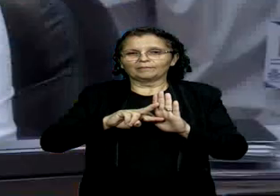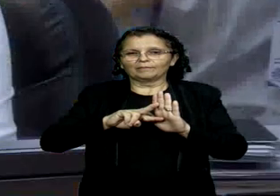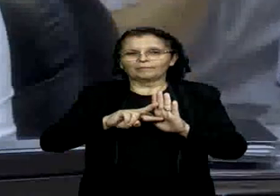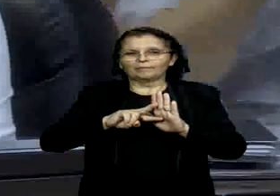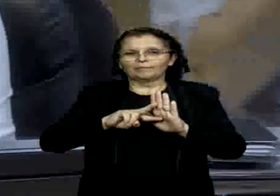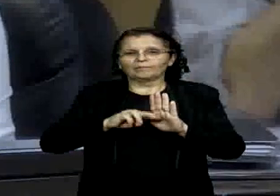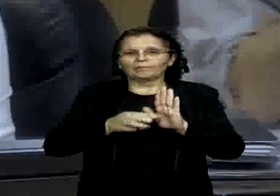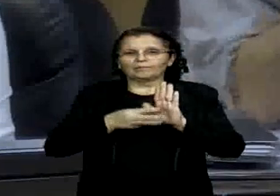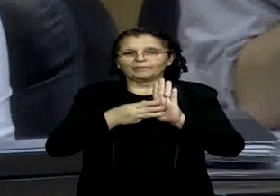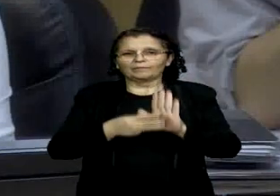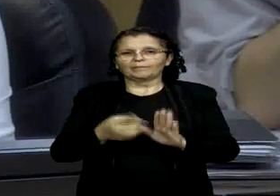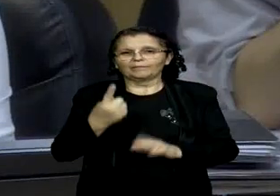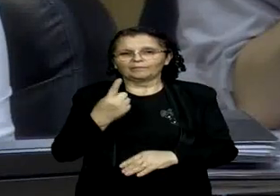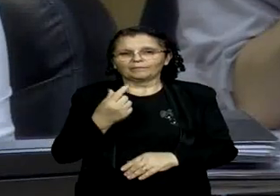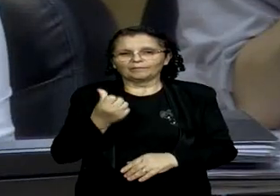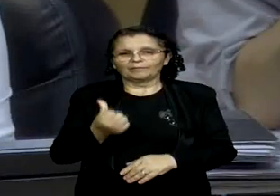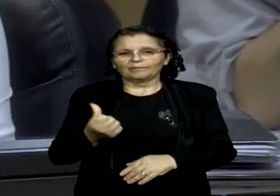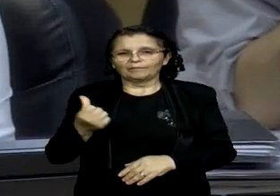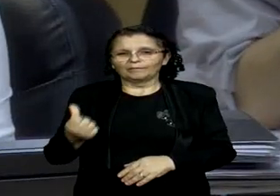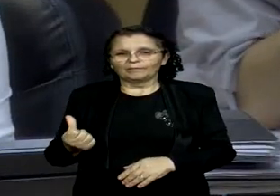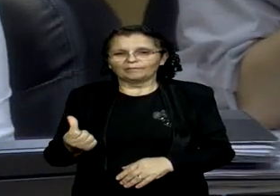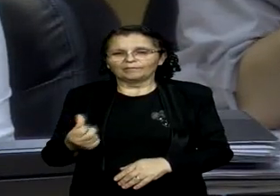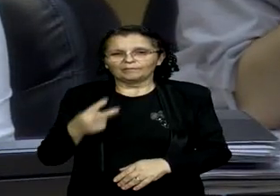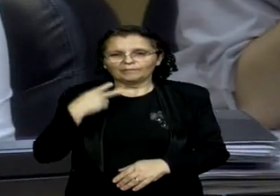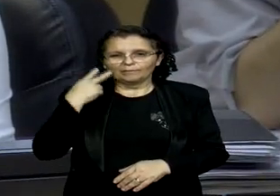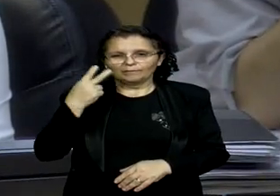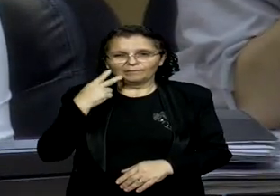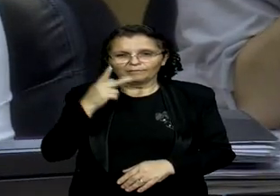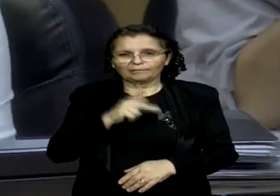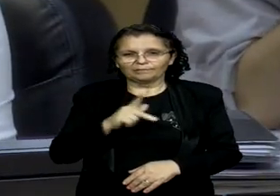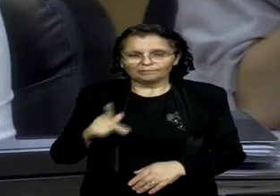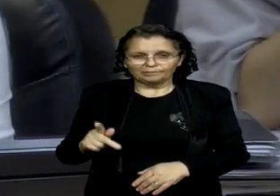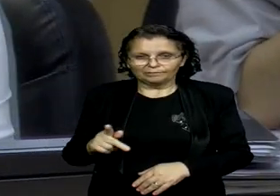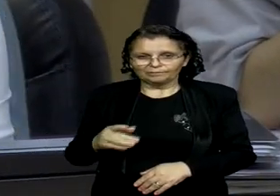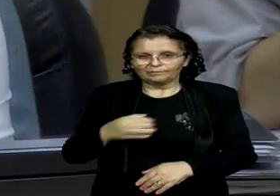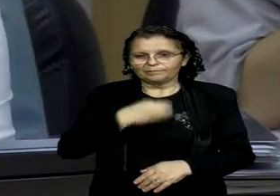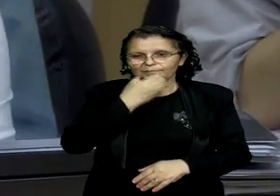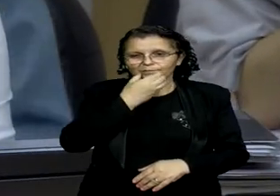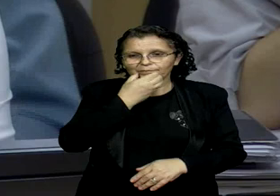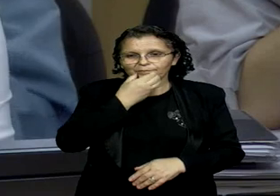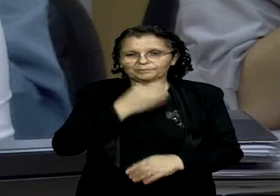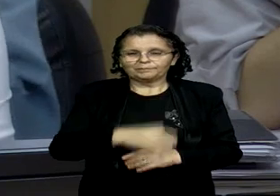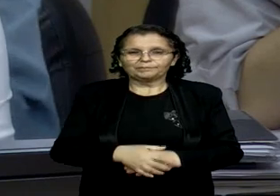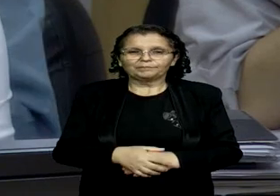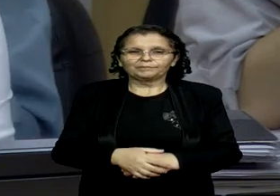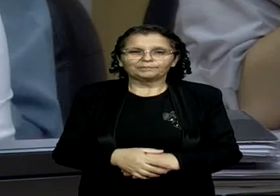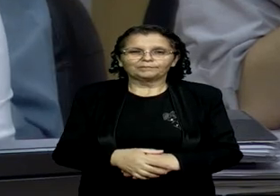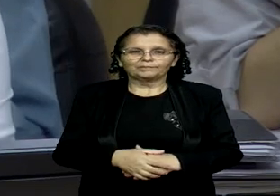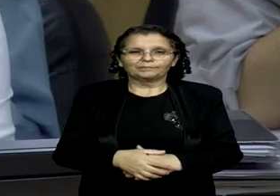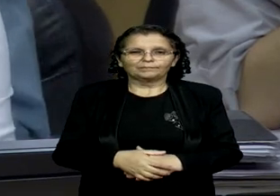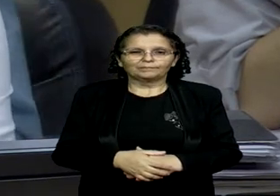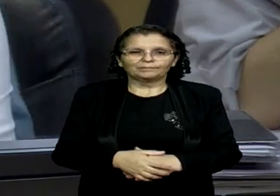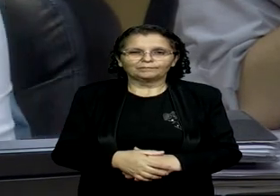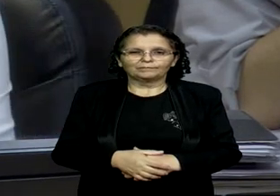da moção 166 do nobre vereador e presidente dessa casa, Carmônio Bastos.